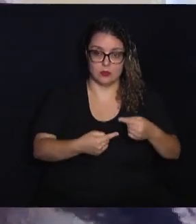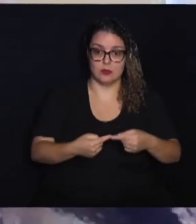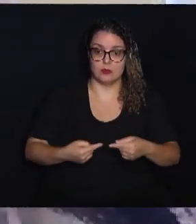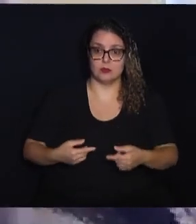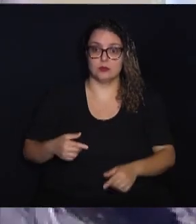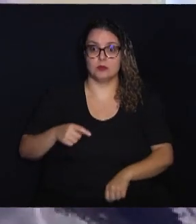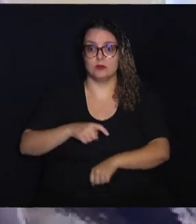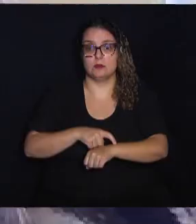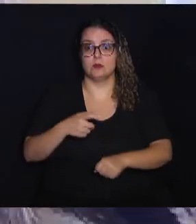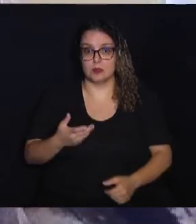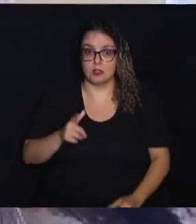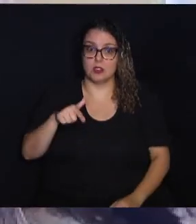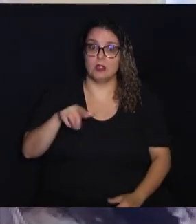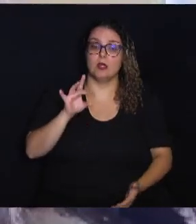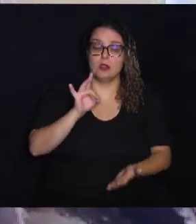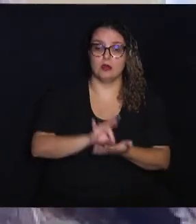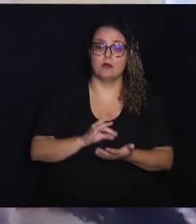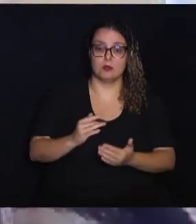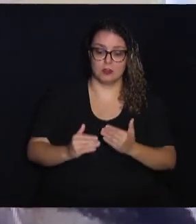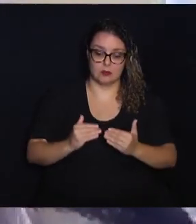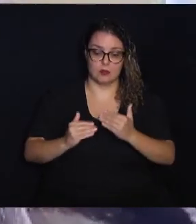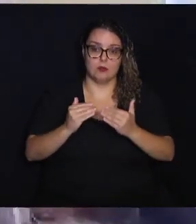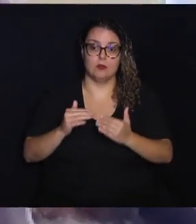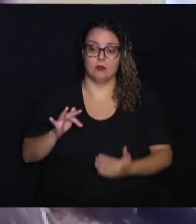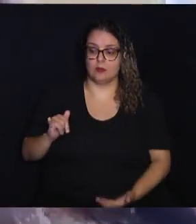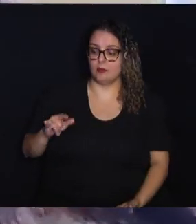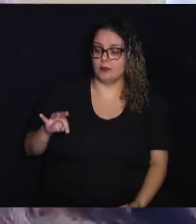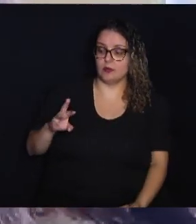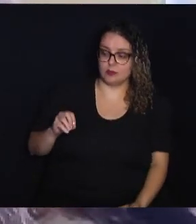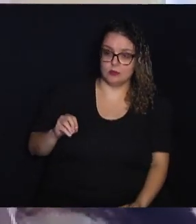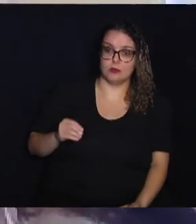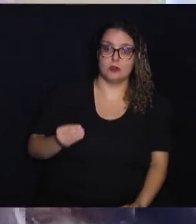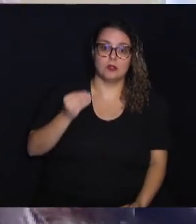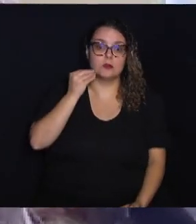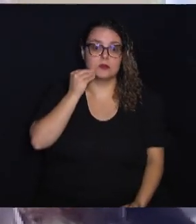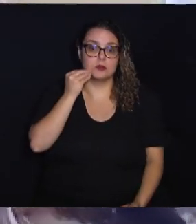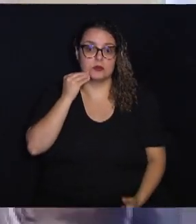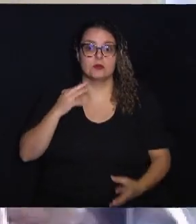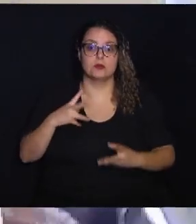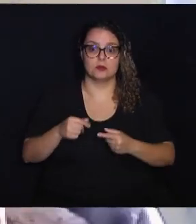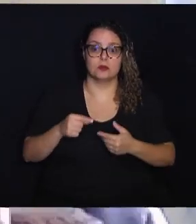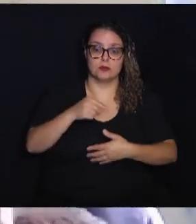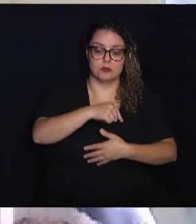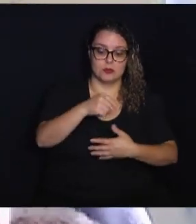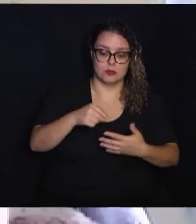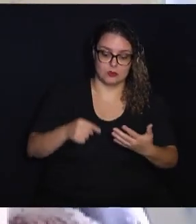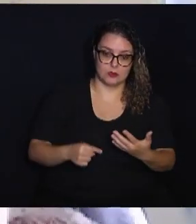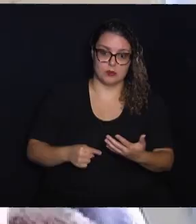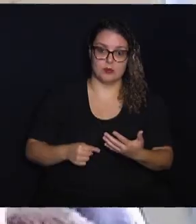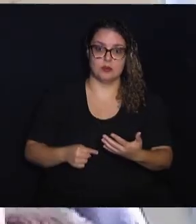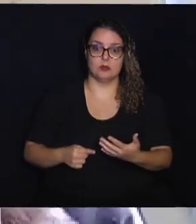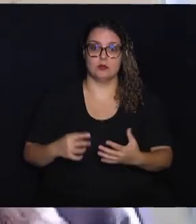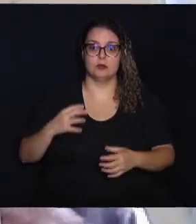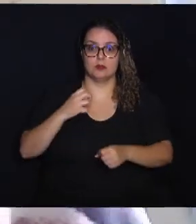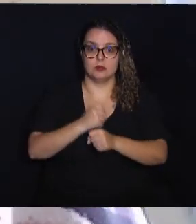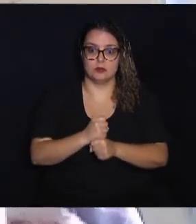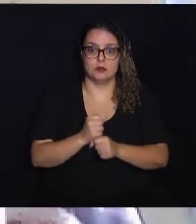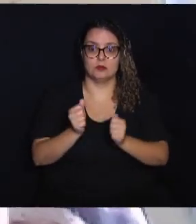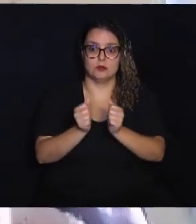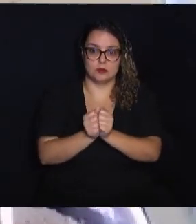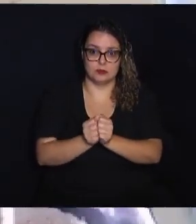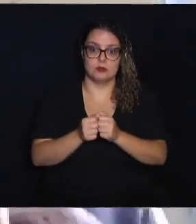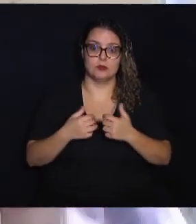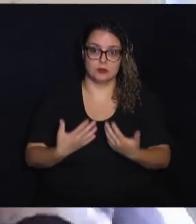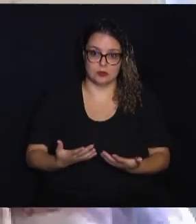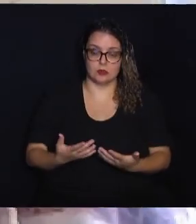próximos passos é realmente a gente construir o filtro e testar todos os componentes de forma